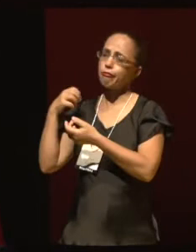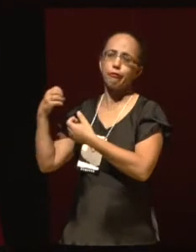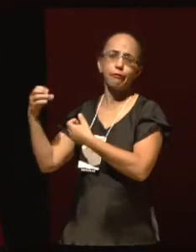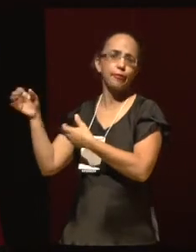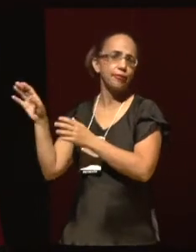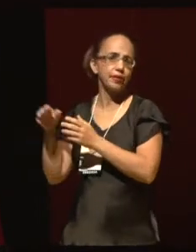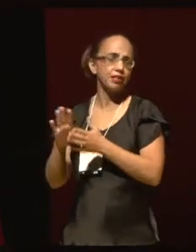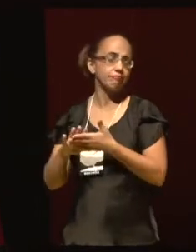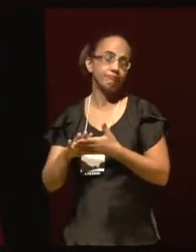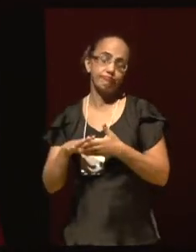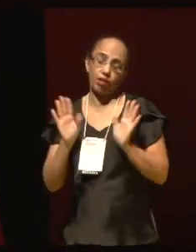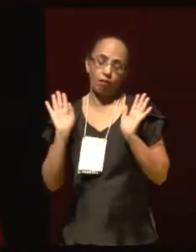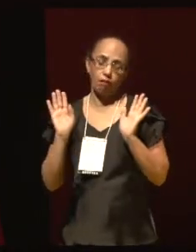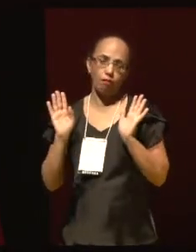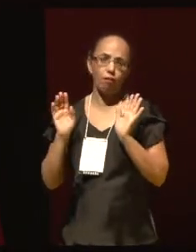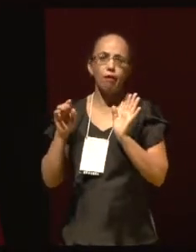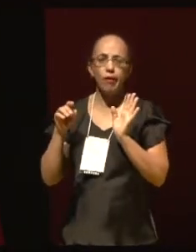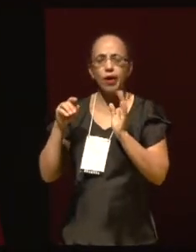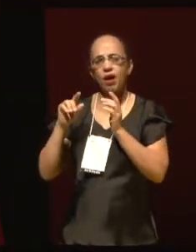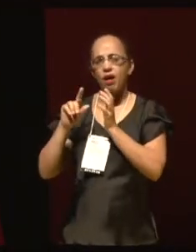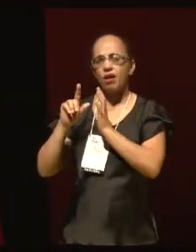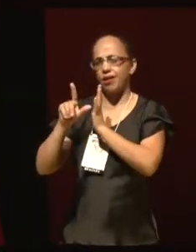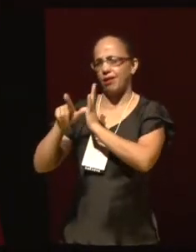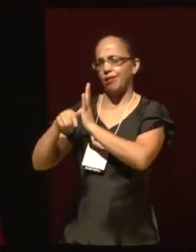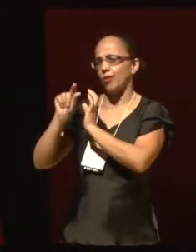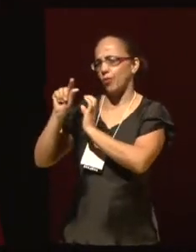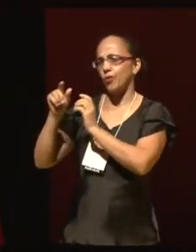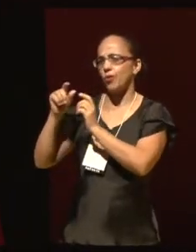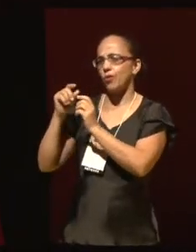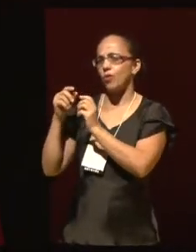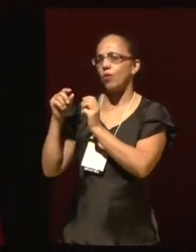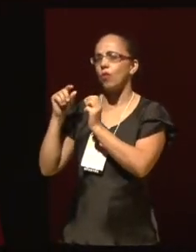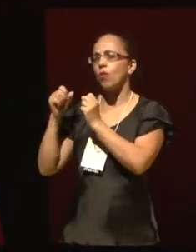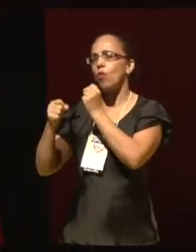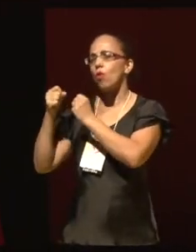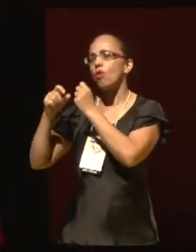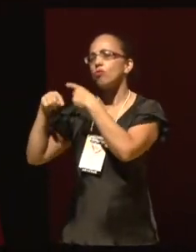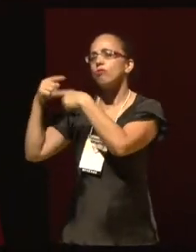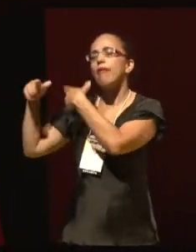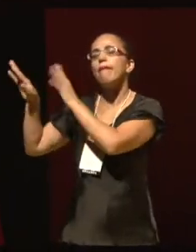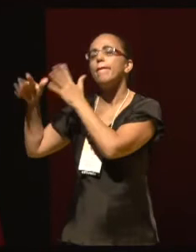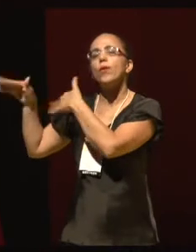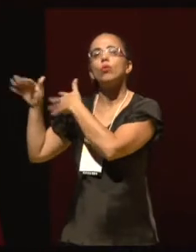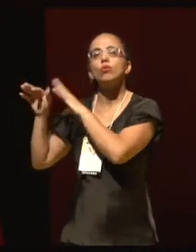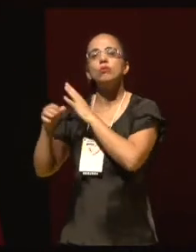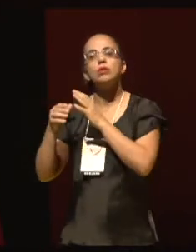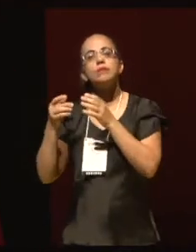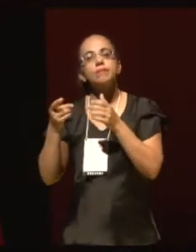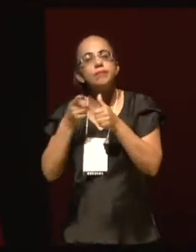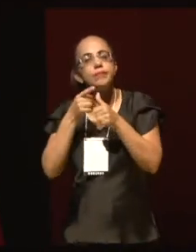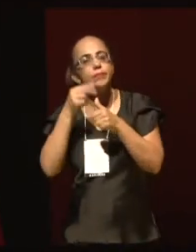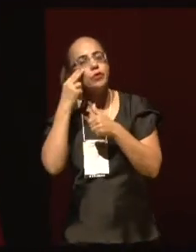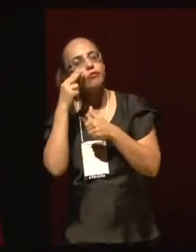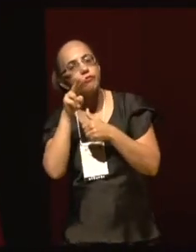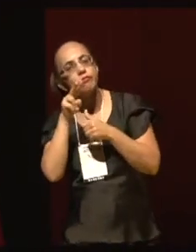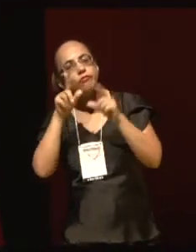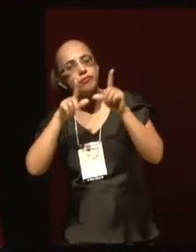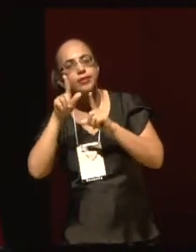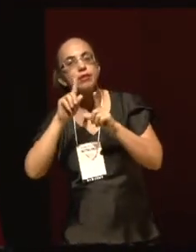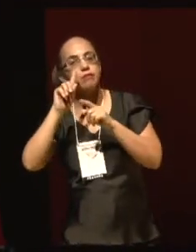importa. Vou postergar um pouco a corrida, assisto o programa bem e depois saio para correr.